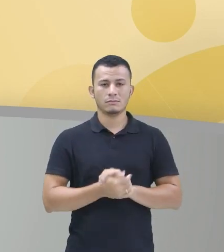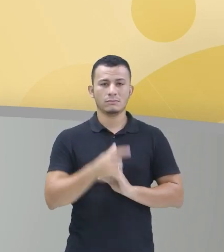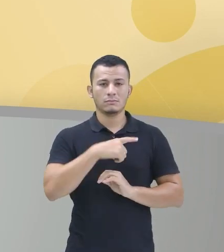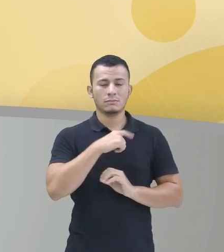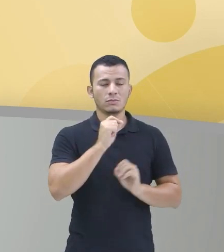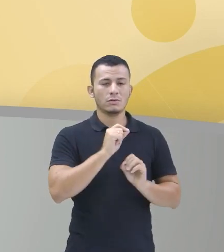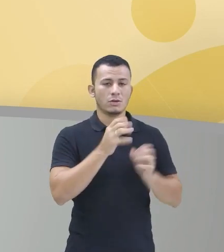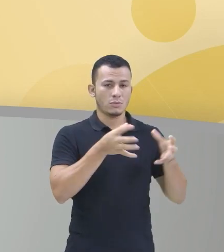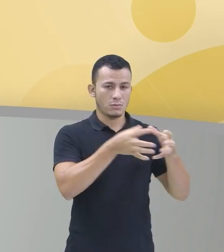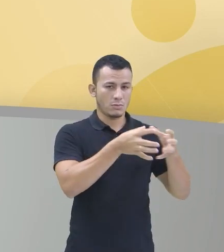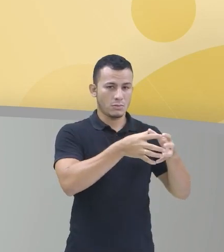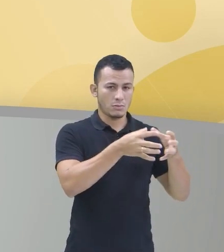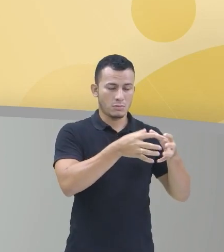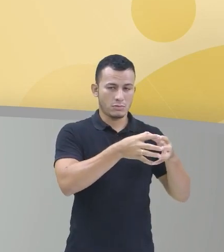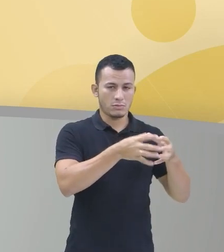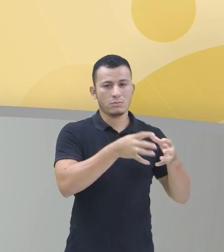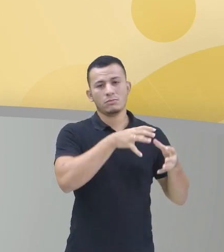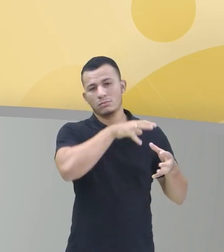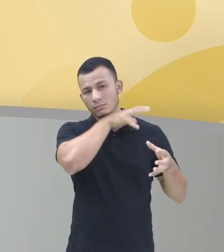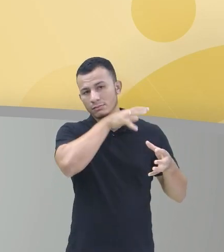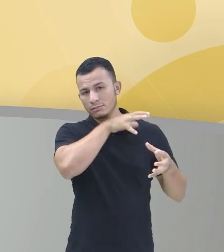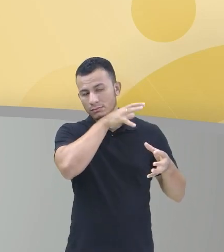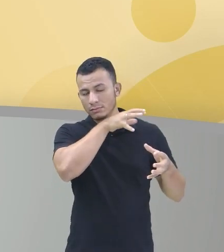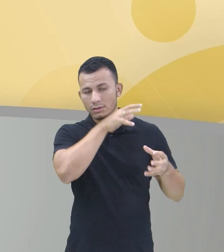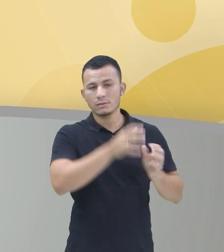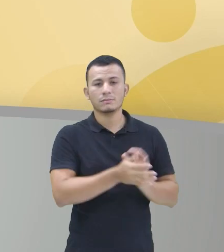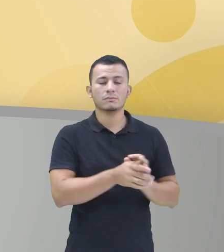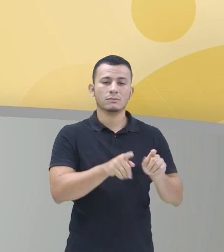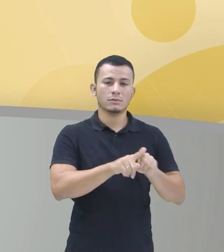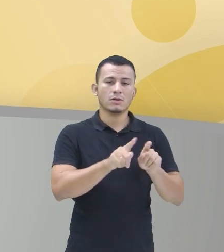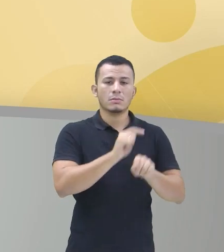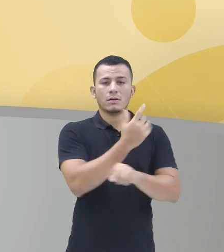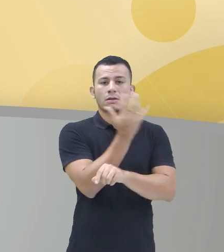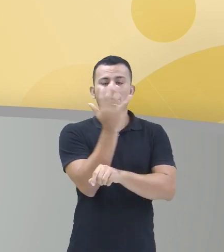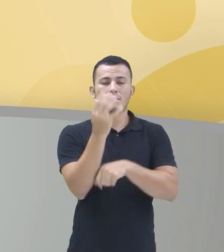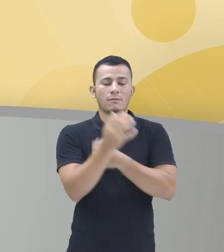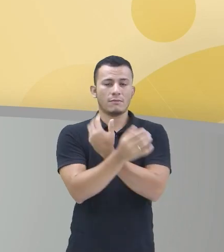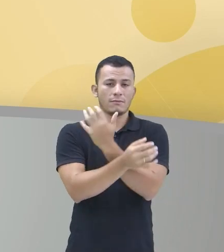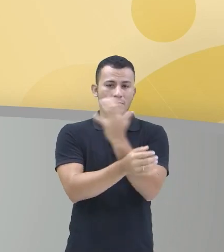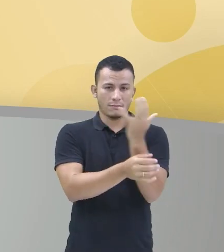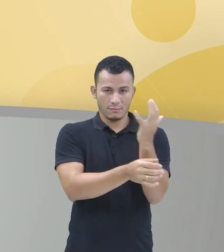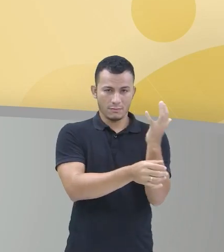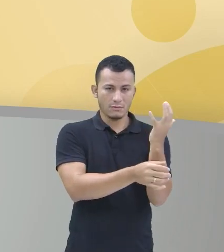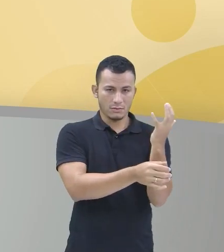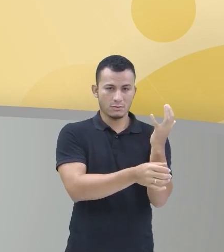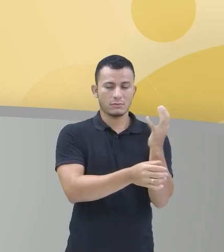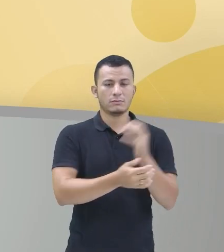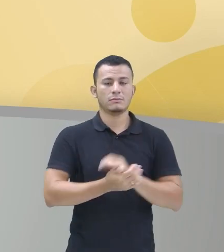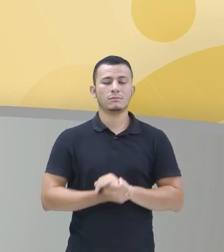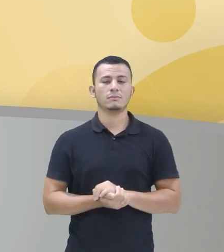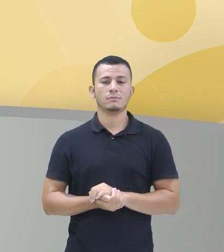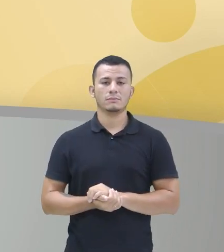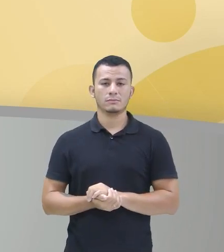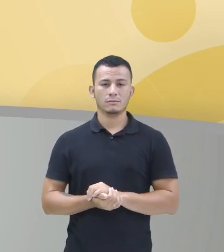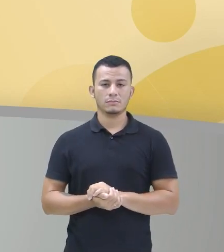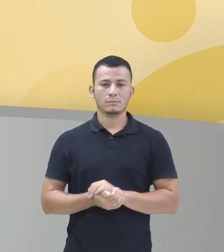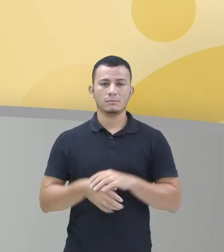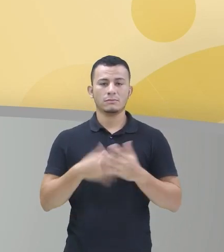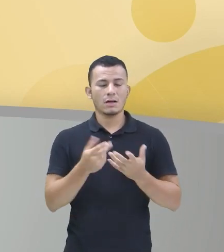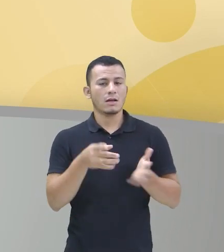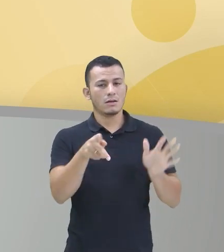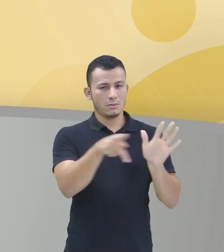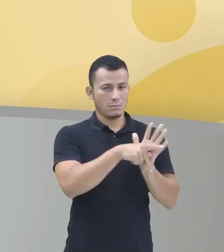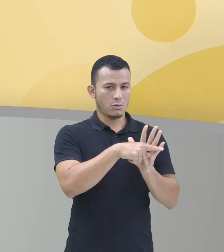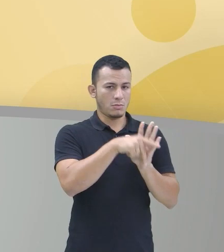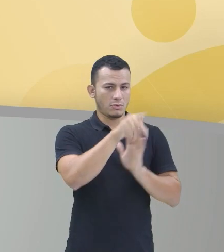de fauna, né, que está relacionado a animais, e flora, que está relacionado à vegetação, né, originais